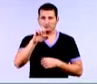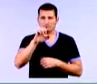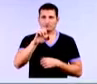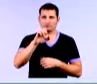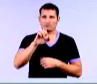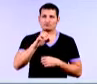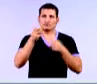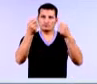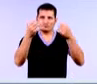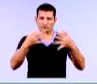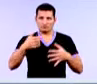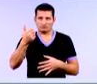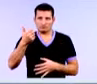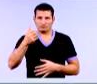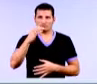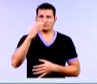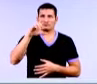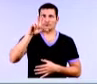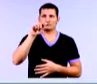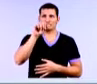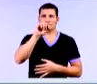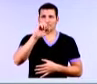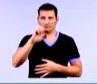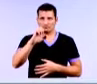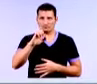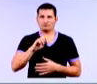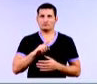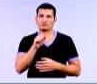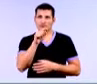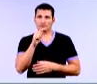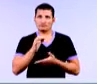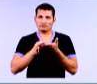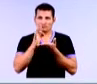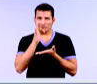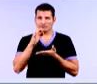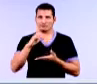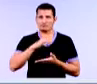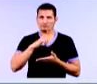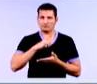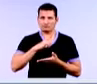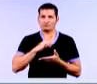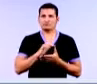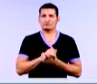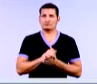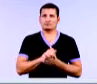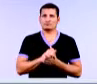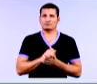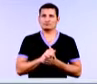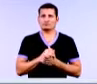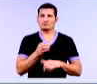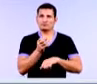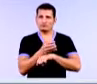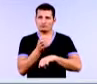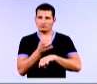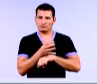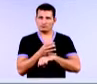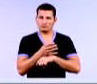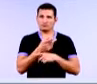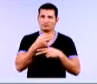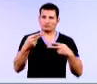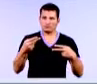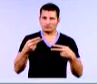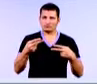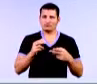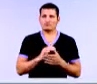Deixa eu explicar primeiro. O Java, ele trabalha com um paradigma que nós chamamos de orientação a objetos,